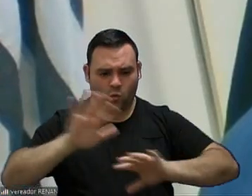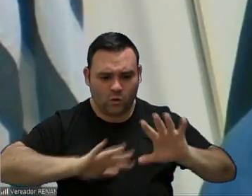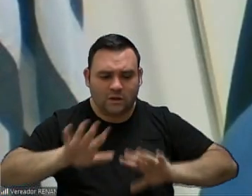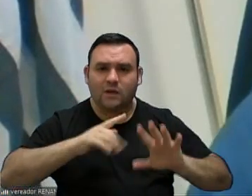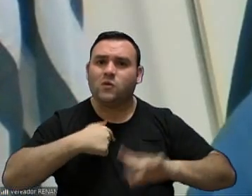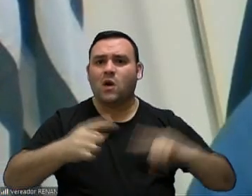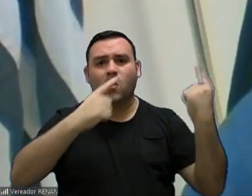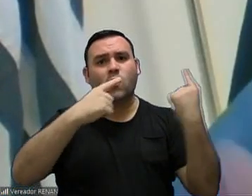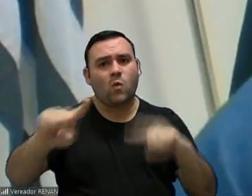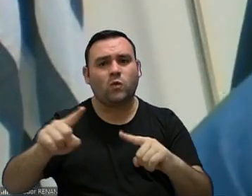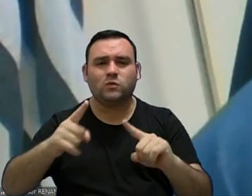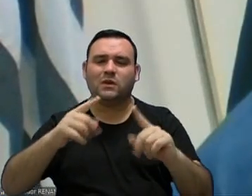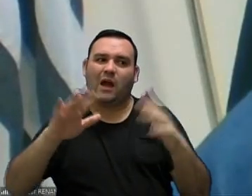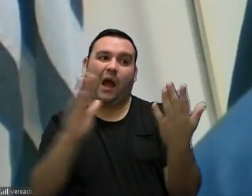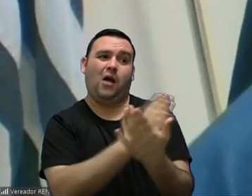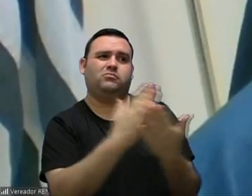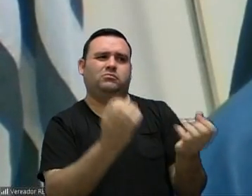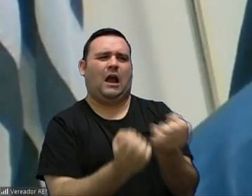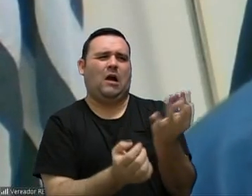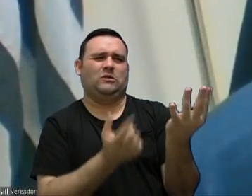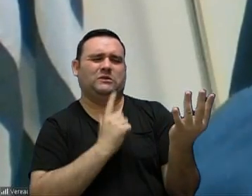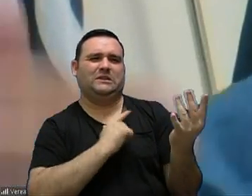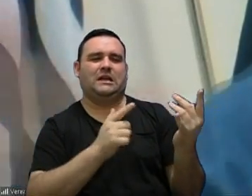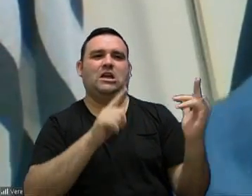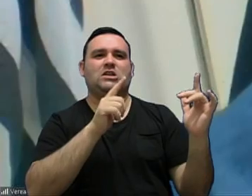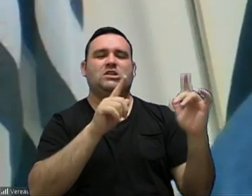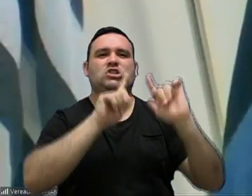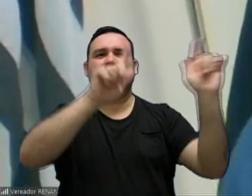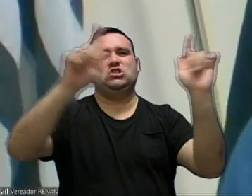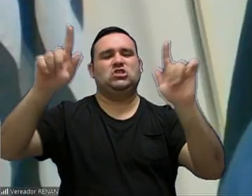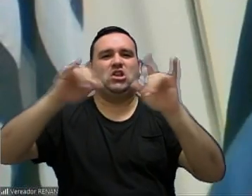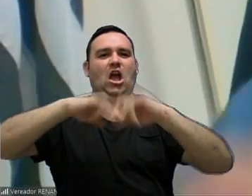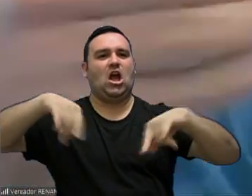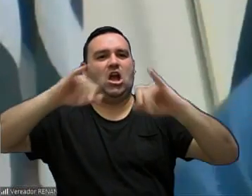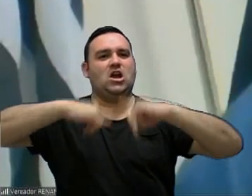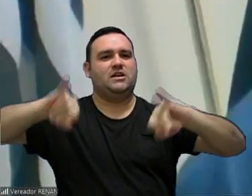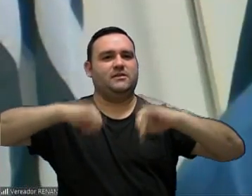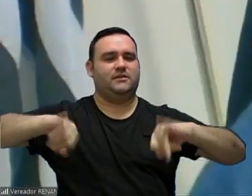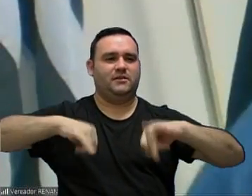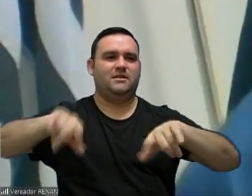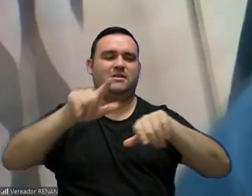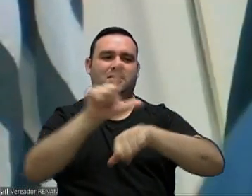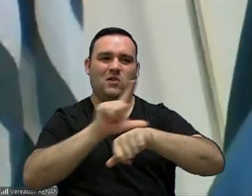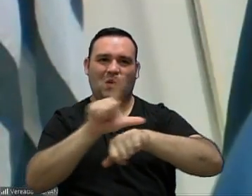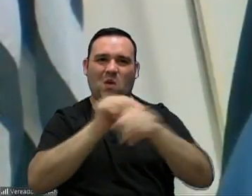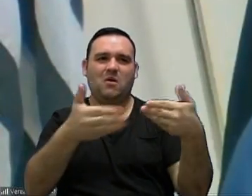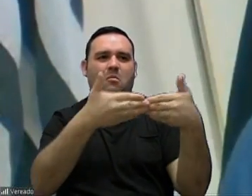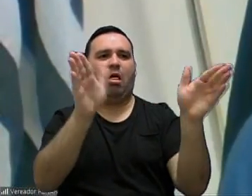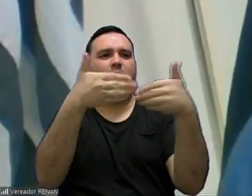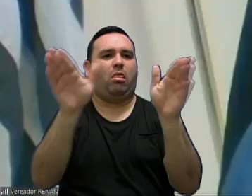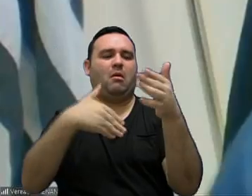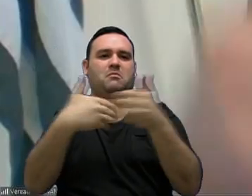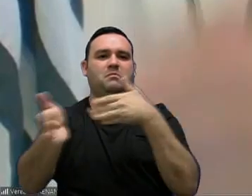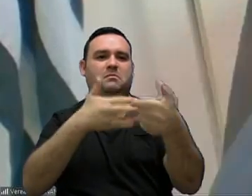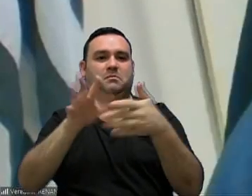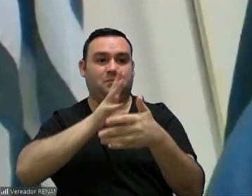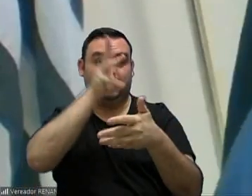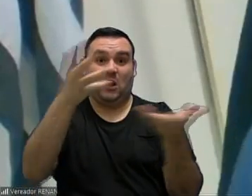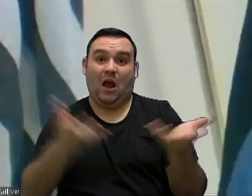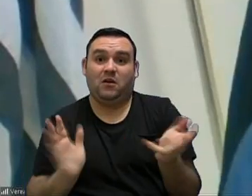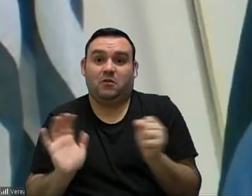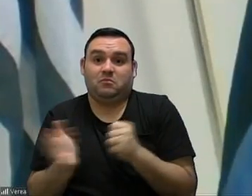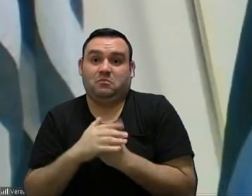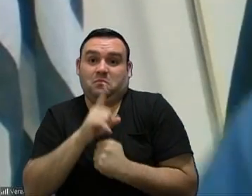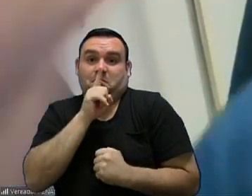Sou contrário, ao contrário de uns aí que ficaram fazendo lobby para o comércio abrir de forma irresponsável, agora se